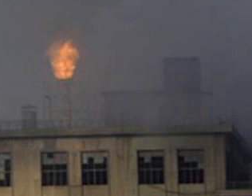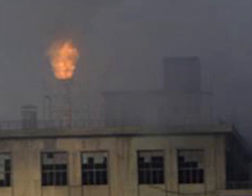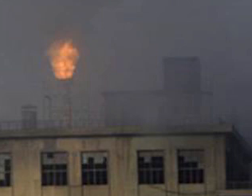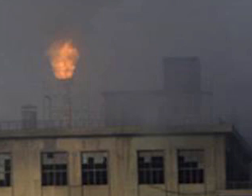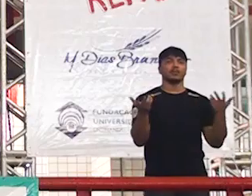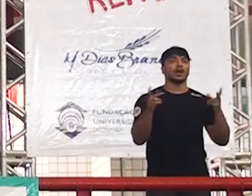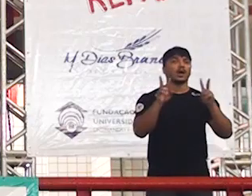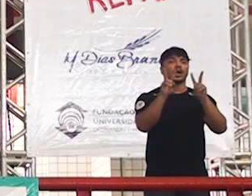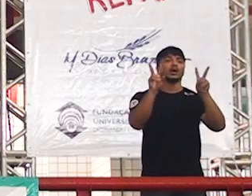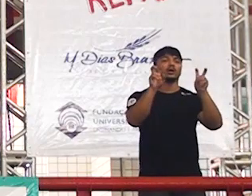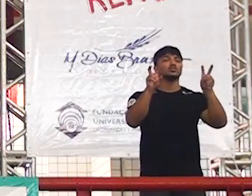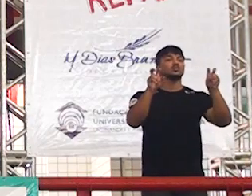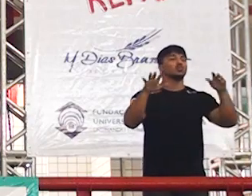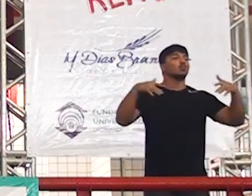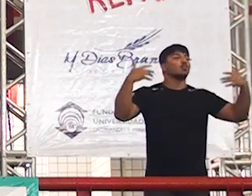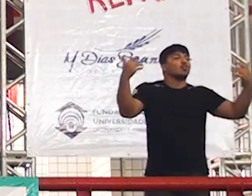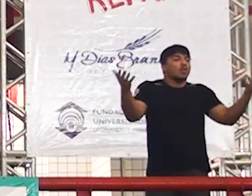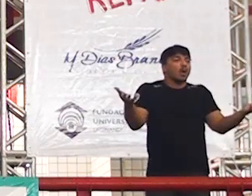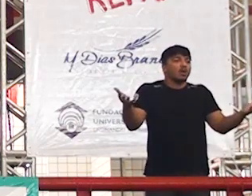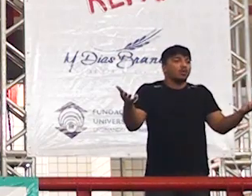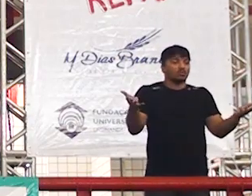Mas em torno de que assunto?